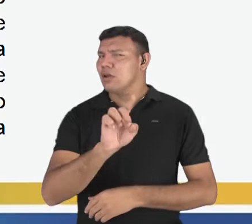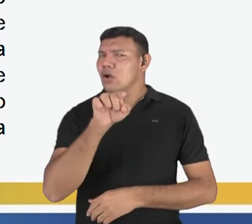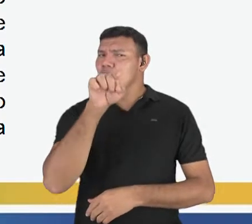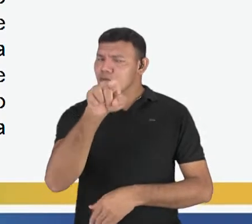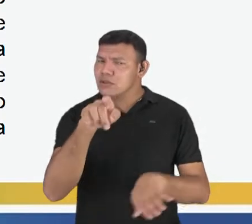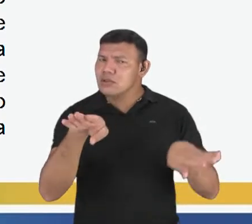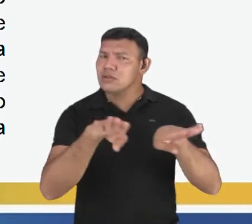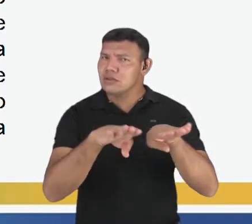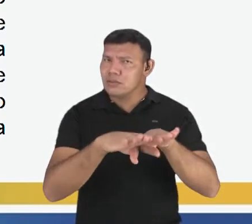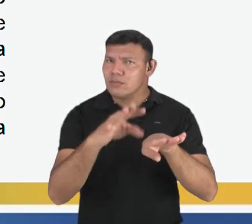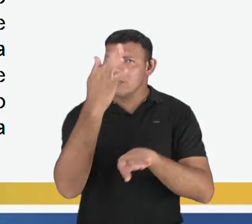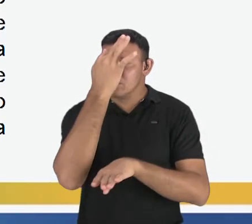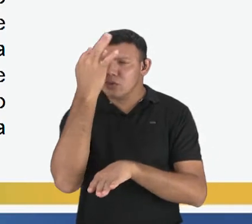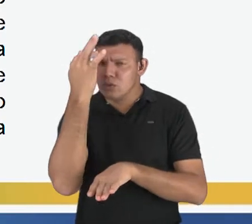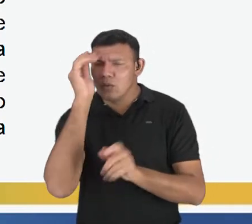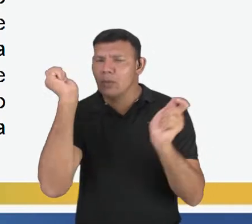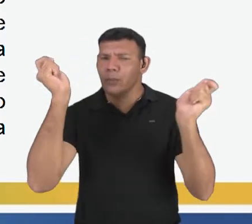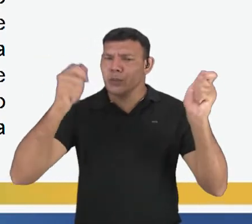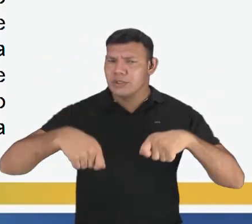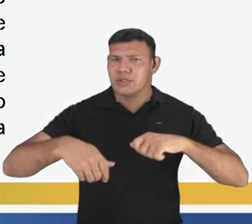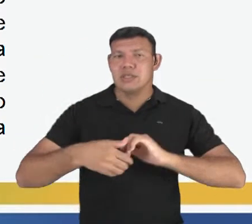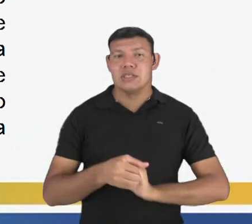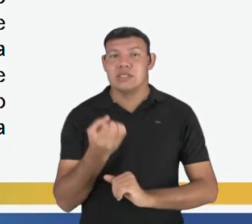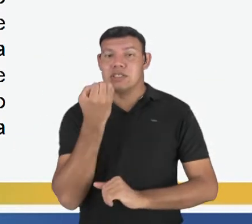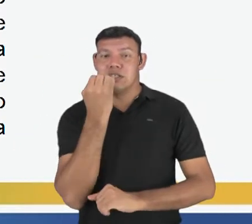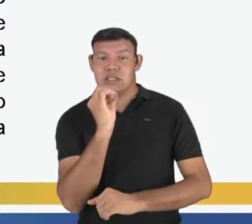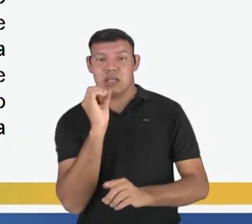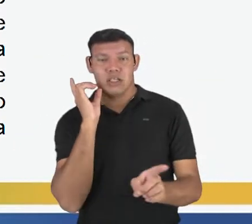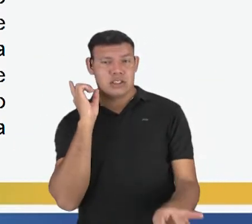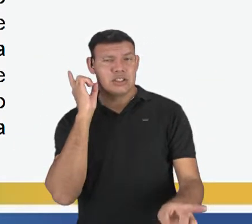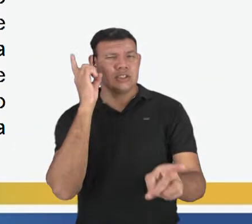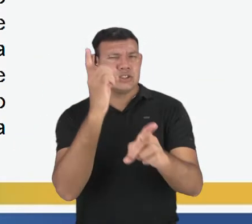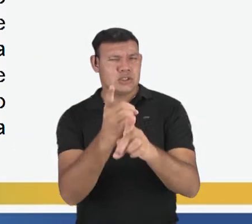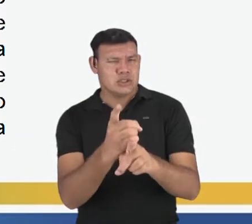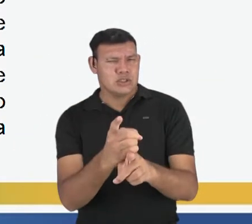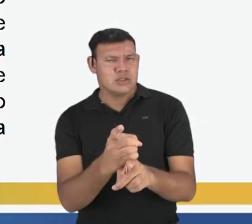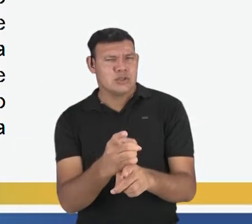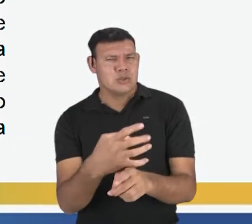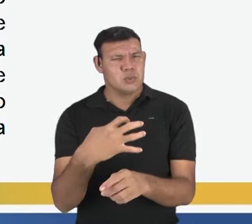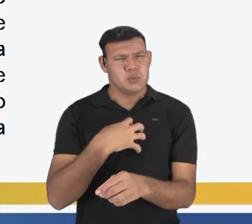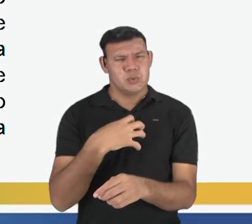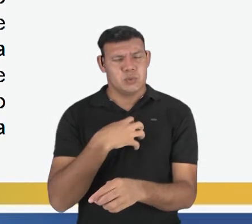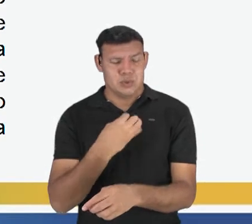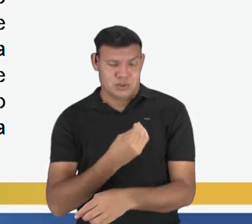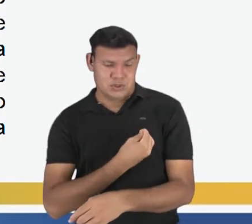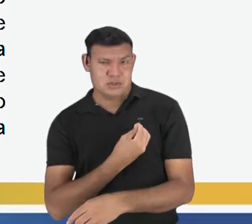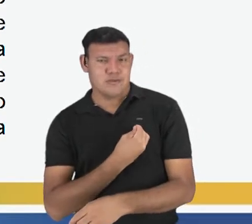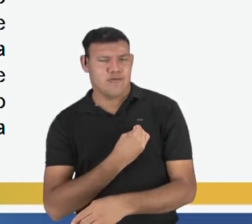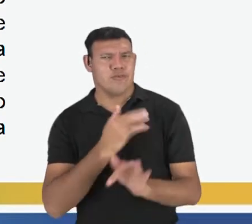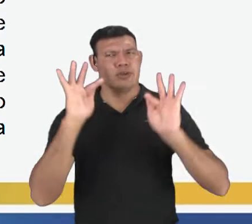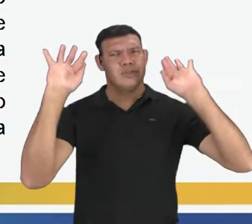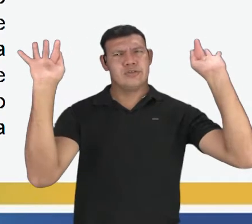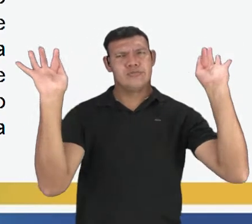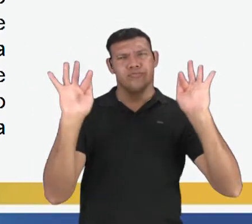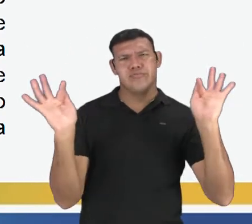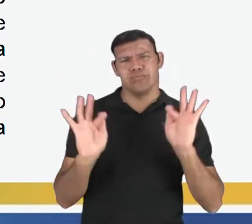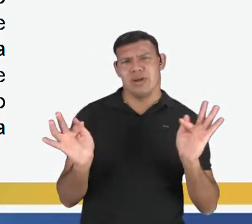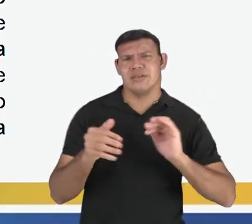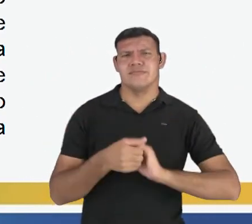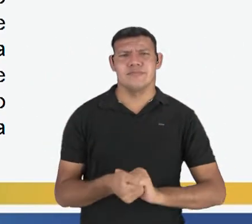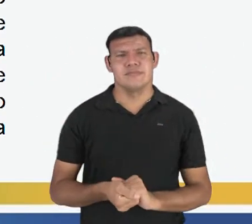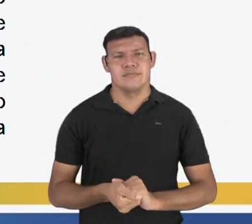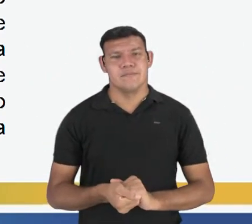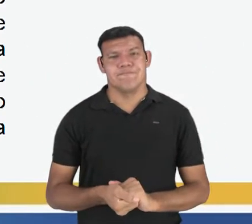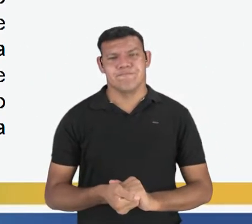Você também pode fazer filosofia. Se você encontrar uma forma de vida que você seja feliz, que você não